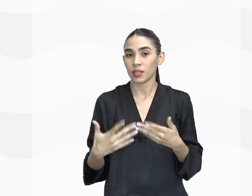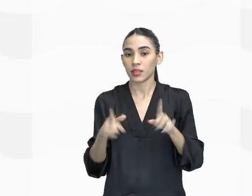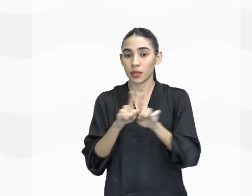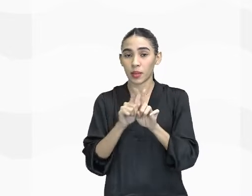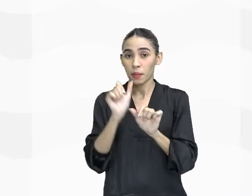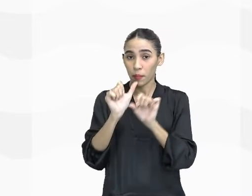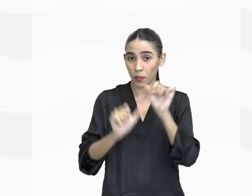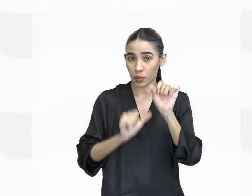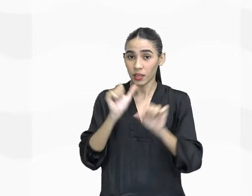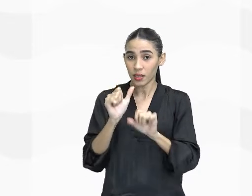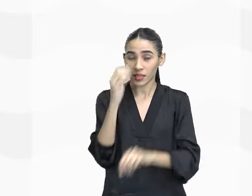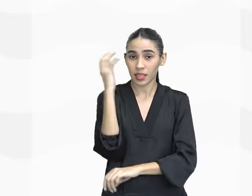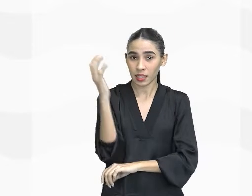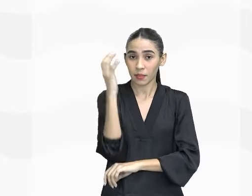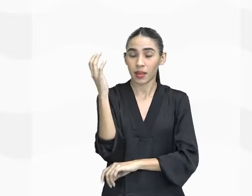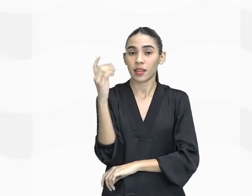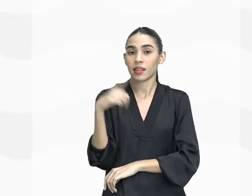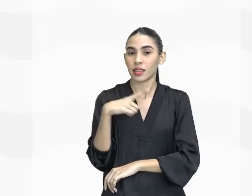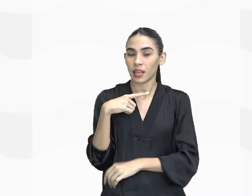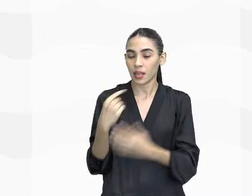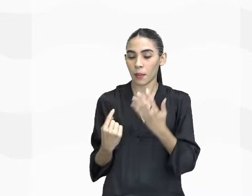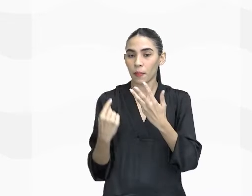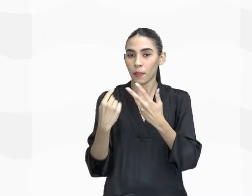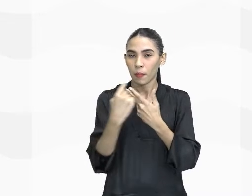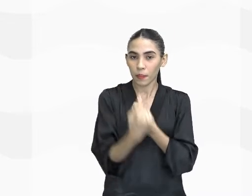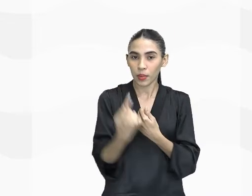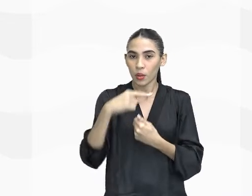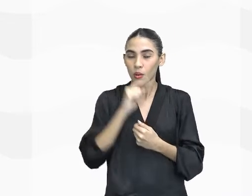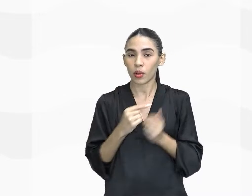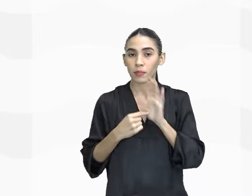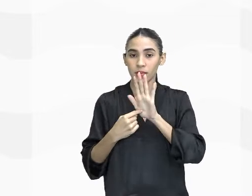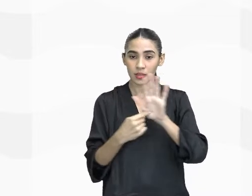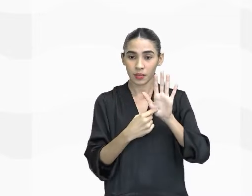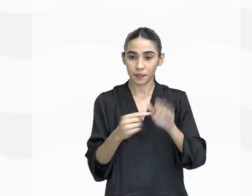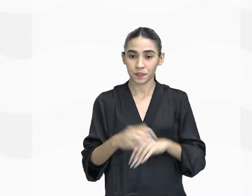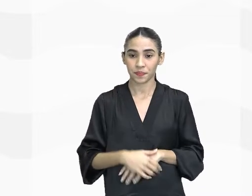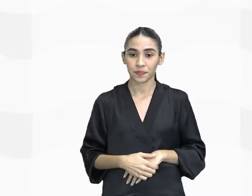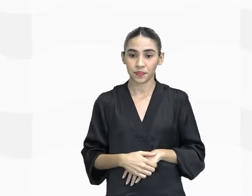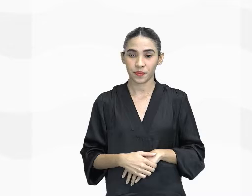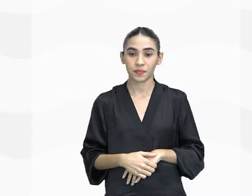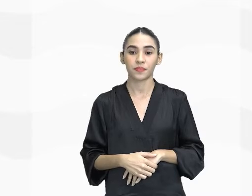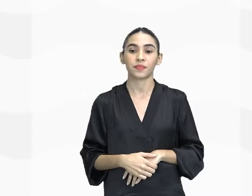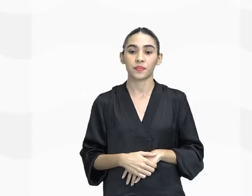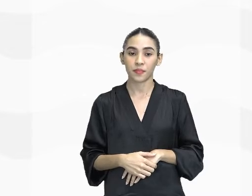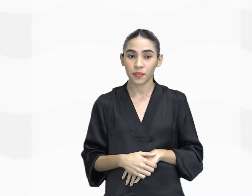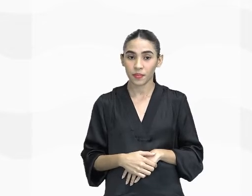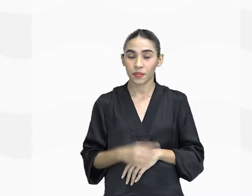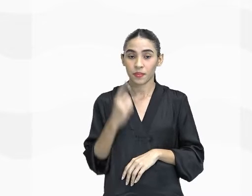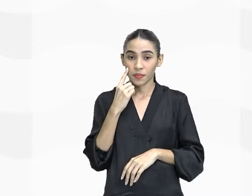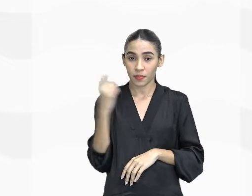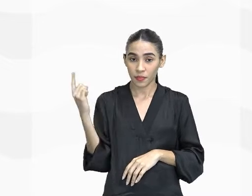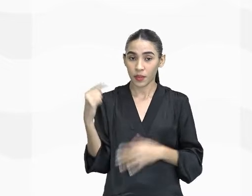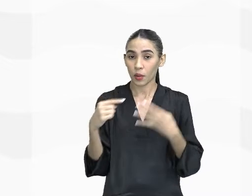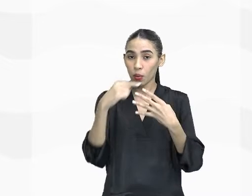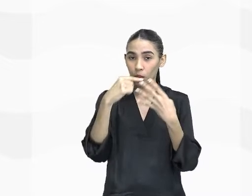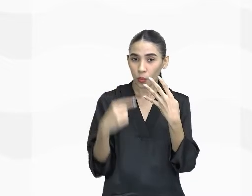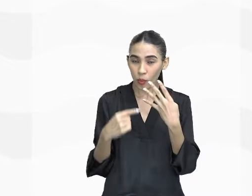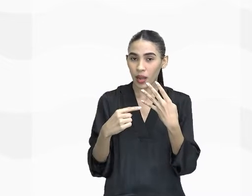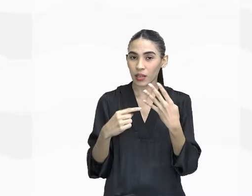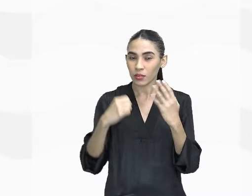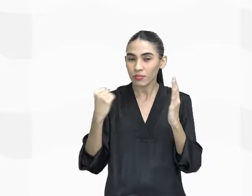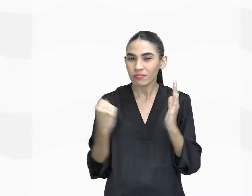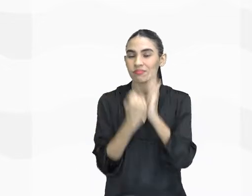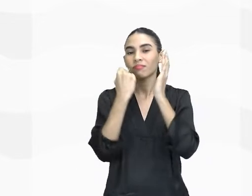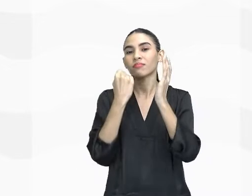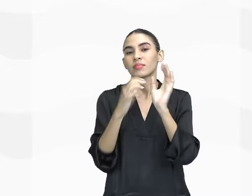mudanças climáticas, né, professor? A gente tem aí mais pontos aí para comentar. Exatamente. Olha, dentre os riscos desencadeados, 4 deles têm impacto